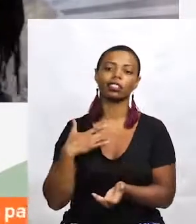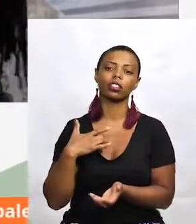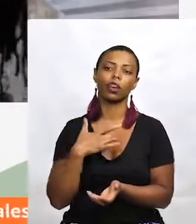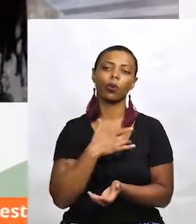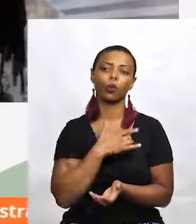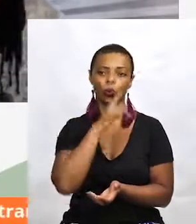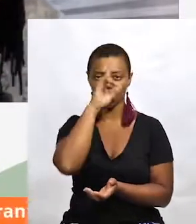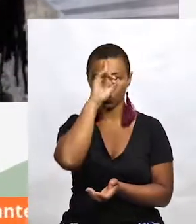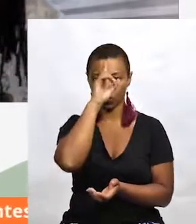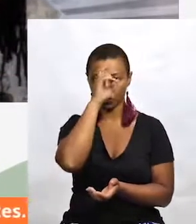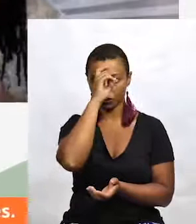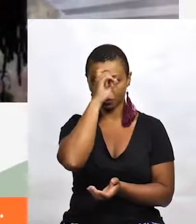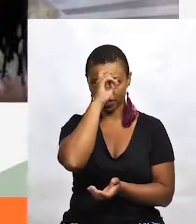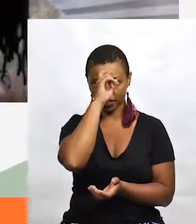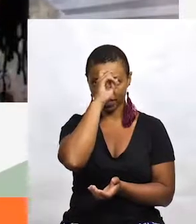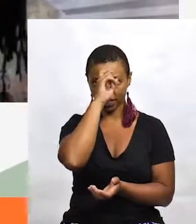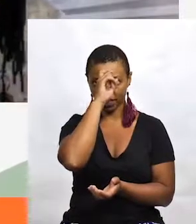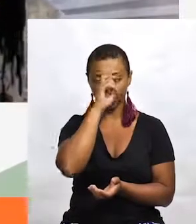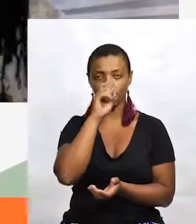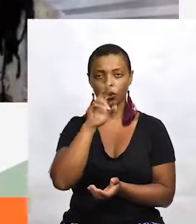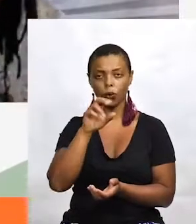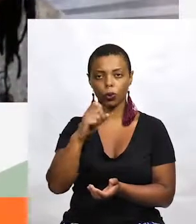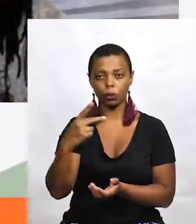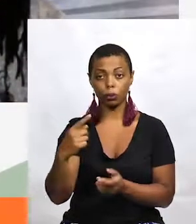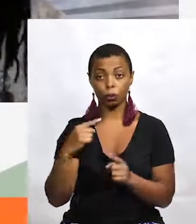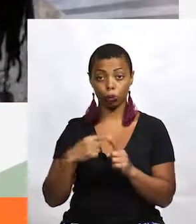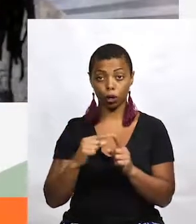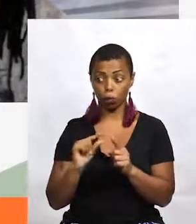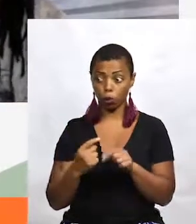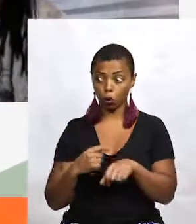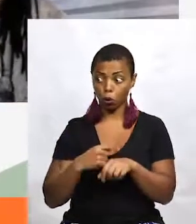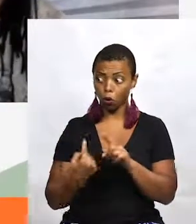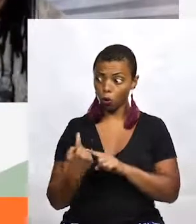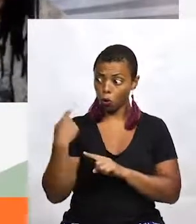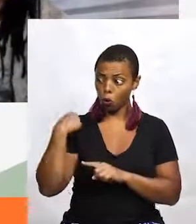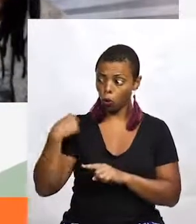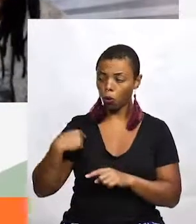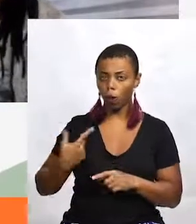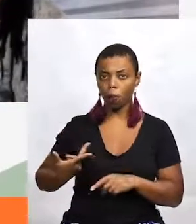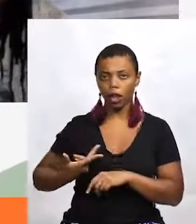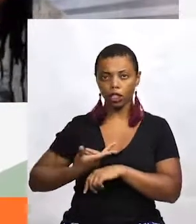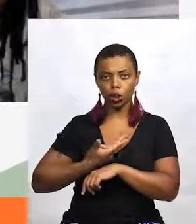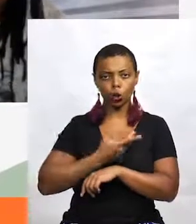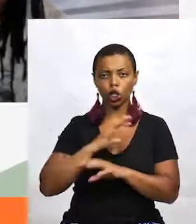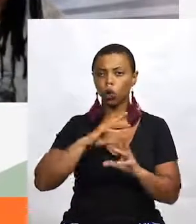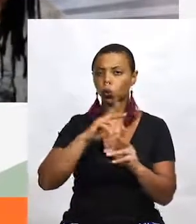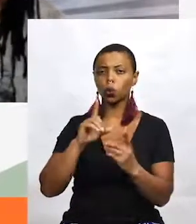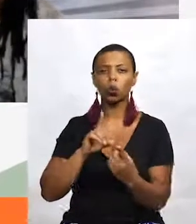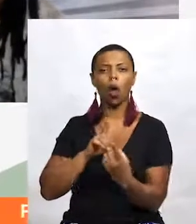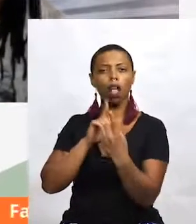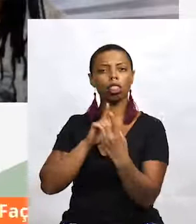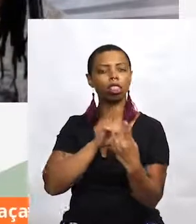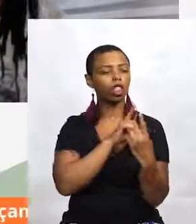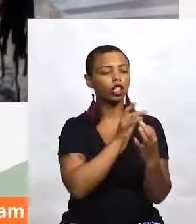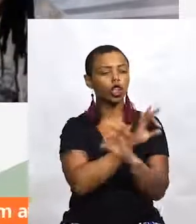da USP, porque eu passei recentemente por um procedimento cirúrgico aí, fui muito bem atendido por todos e todas, então agradecer ao